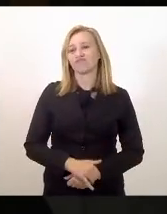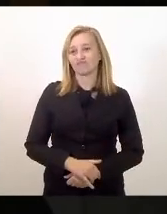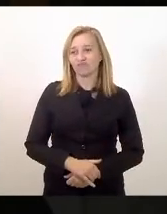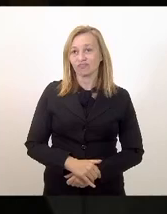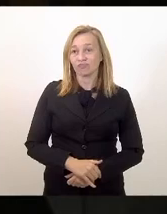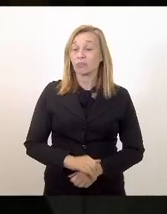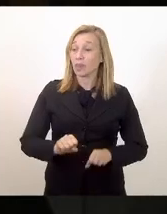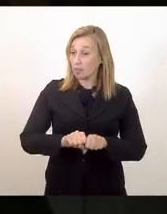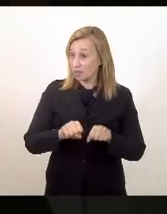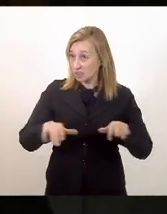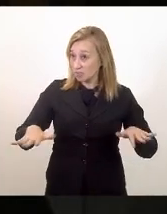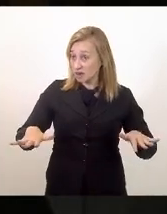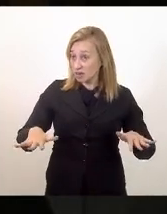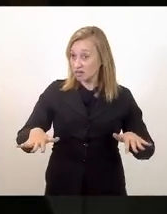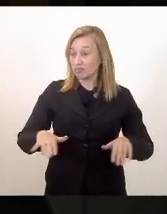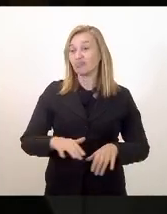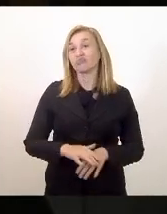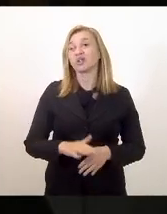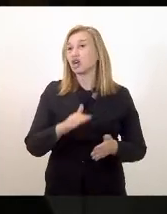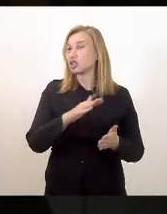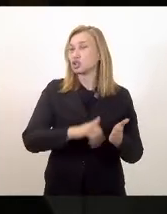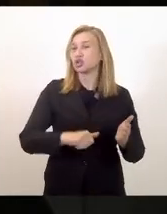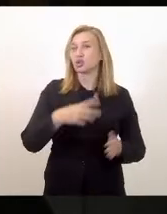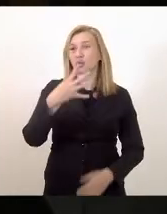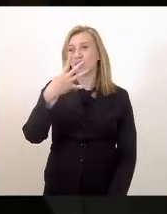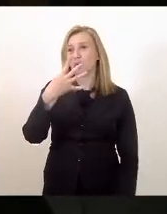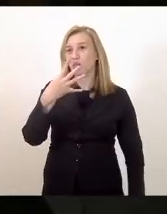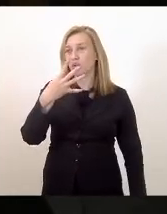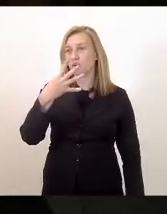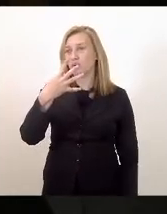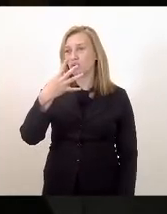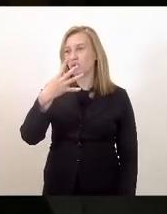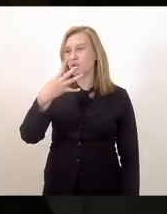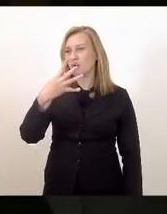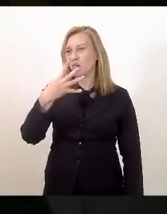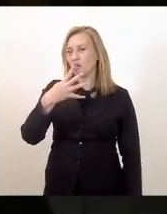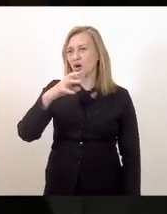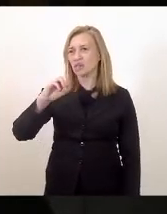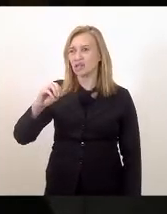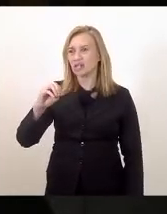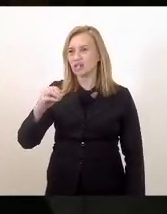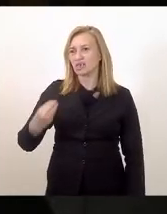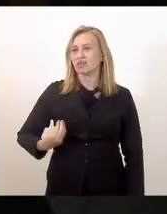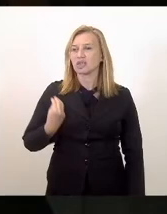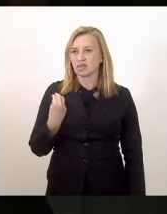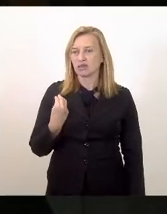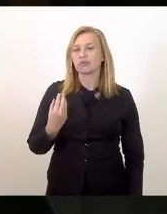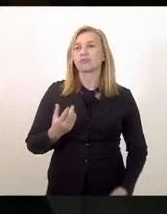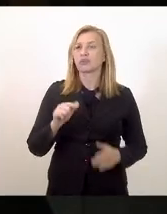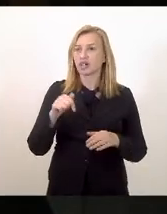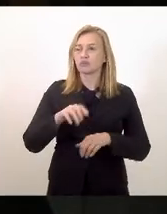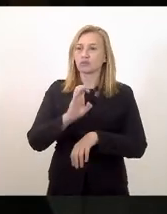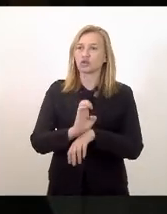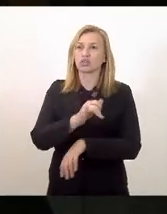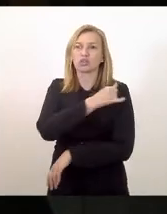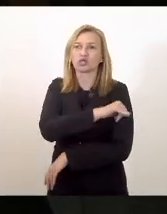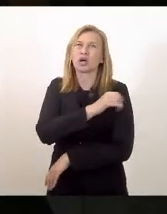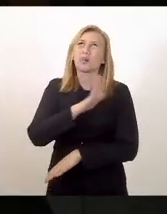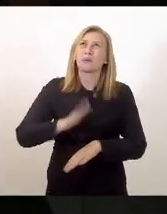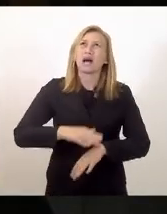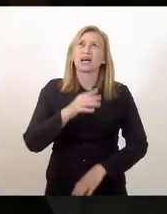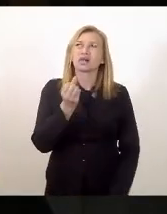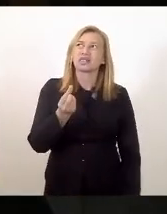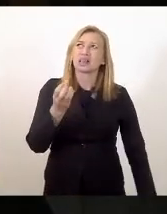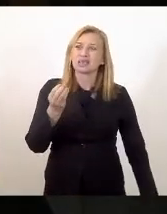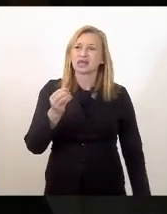A pandemia nos retirou quase 600 mil vidas. Aqui no estado do Rio de Janeiro, foram mais de